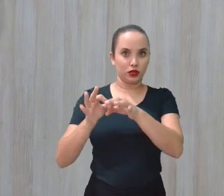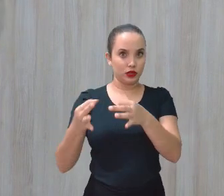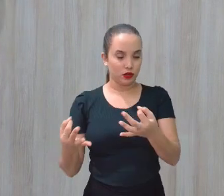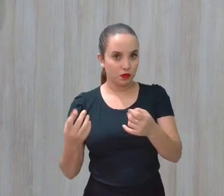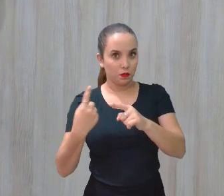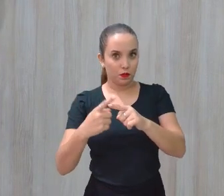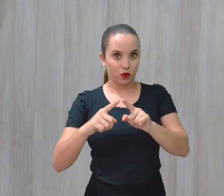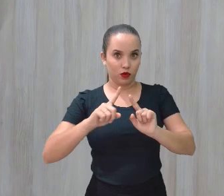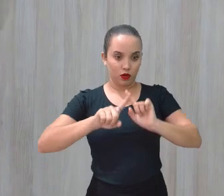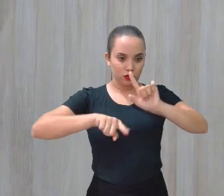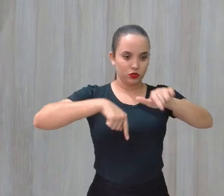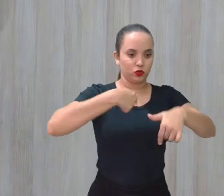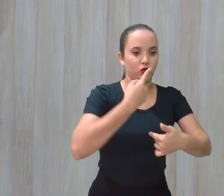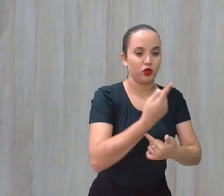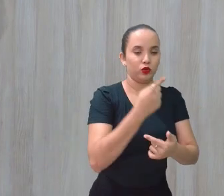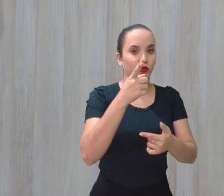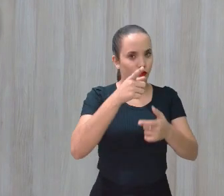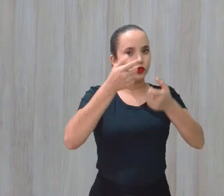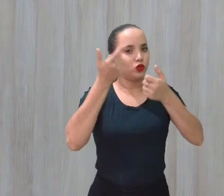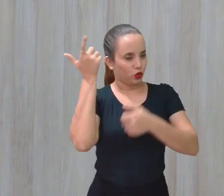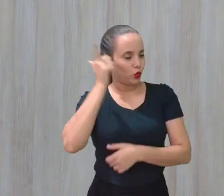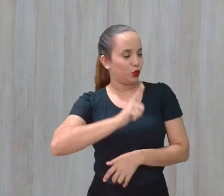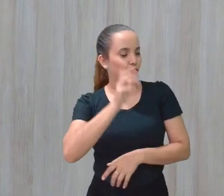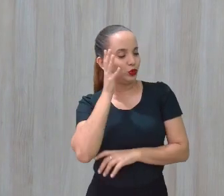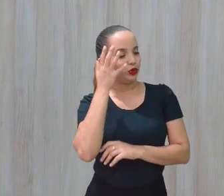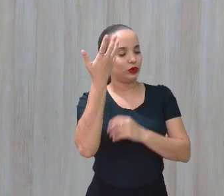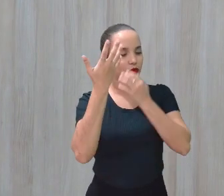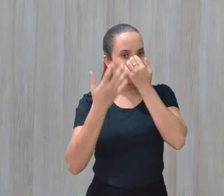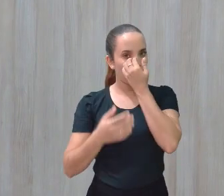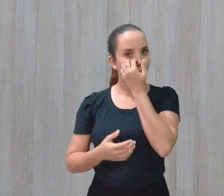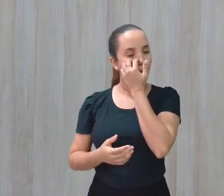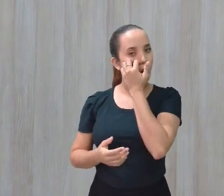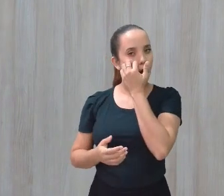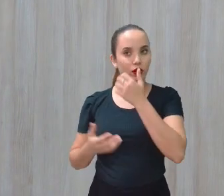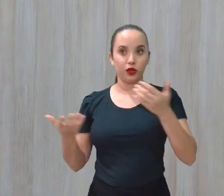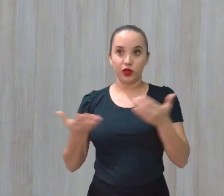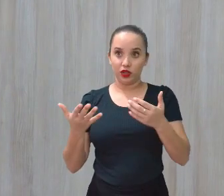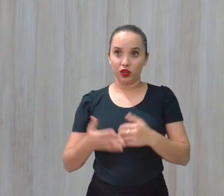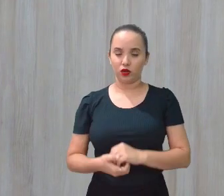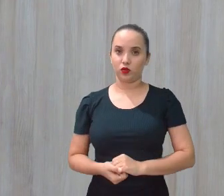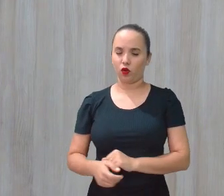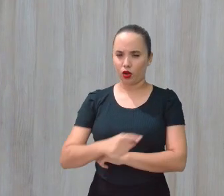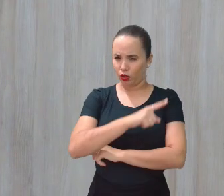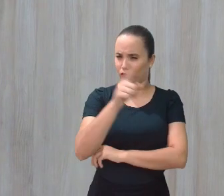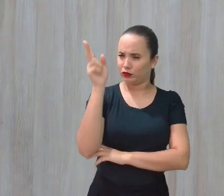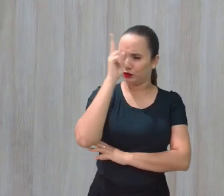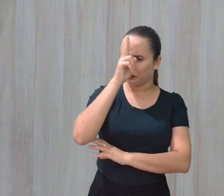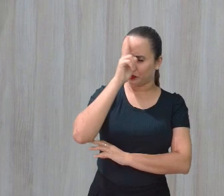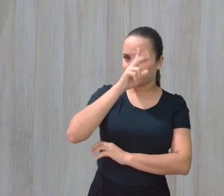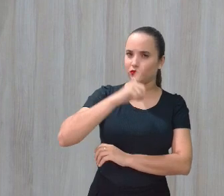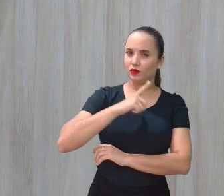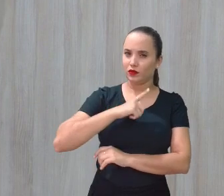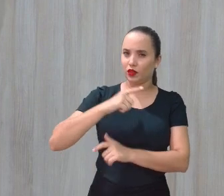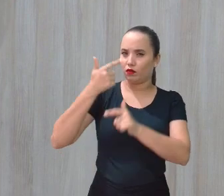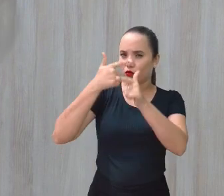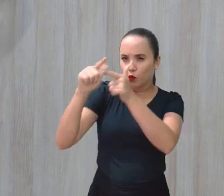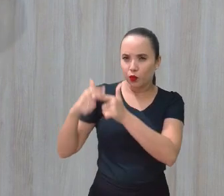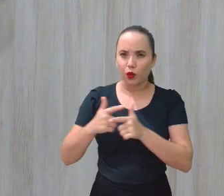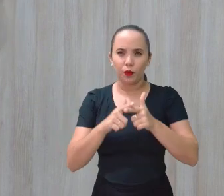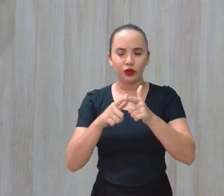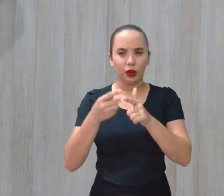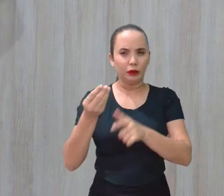você conseguir desenrolar bem, tá certo? E nessa parte final aí, lembra que a gente fez aquele problema, a gente resolveu assim